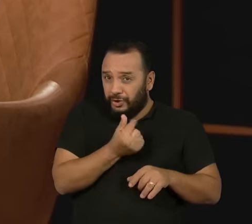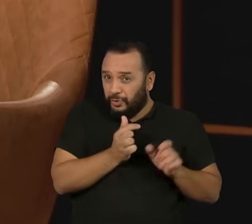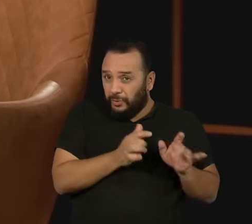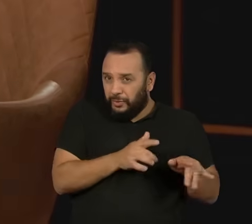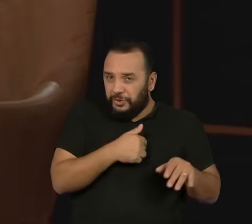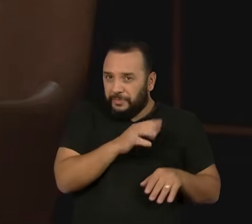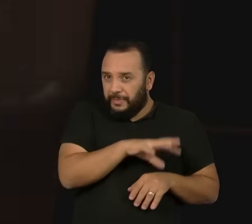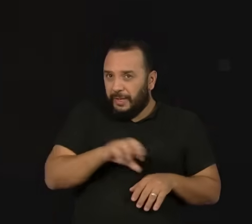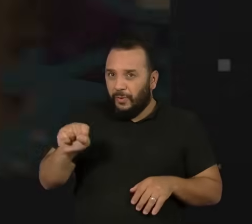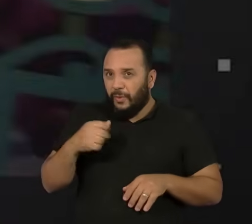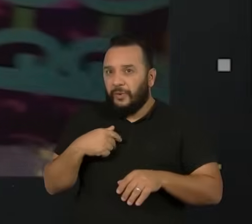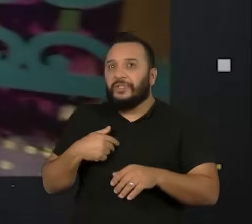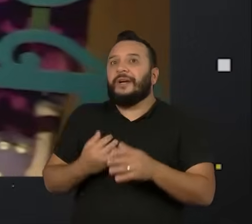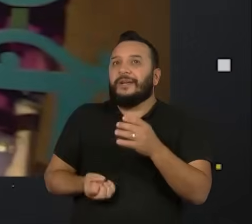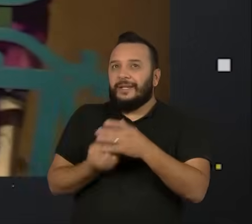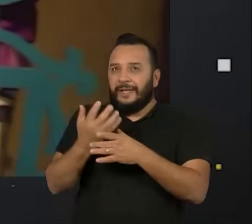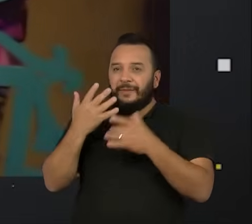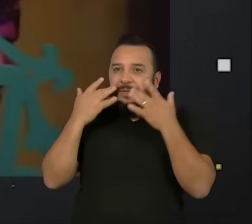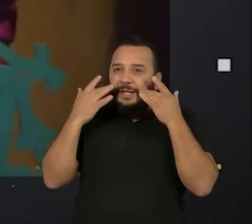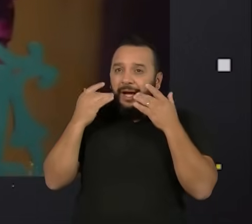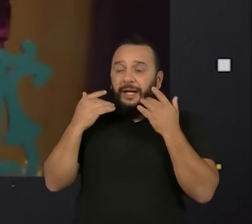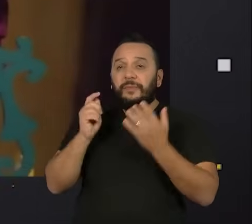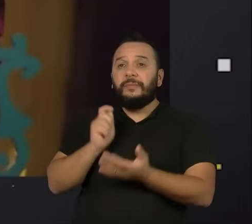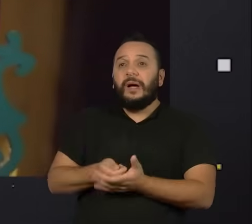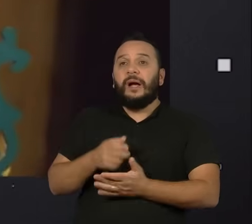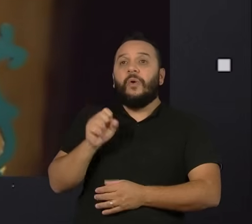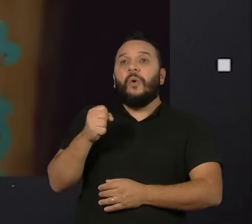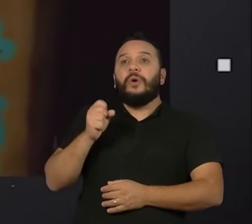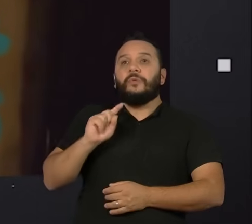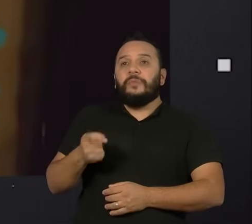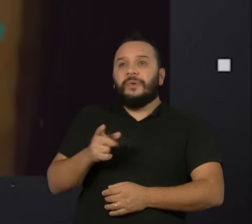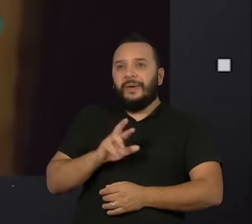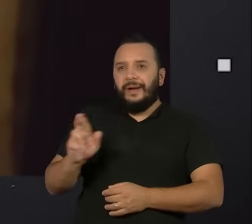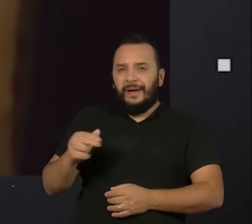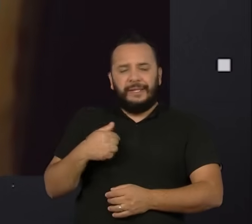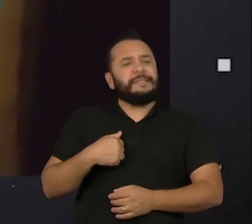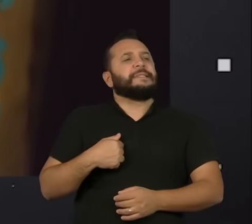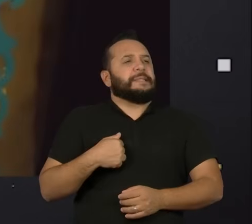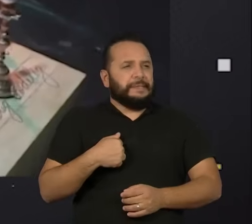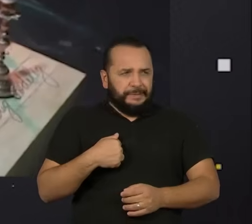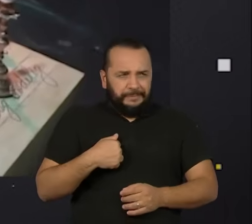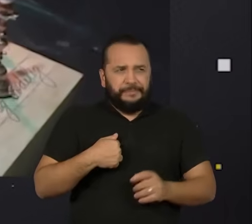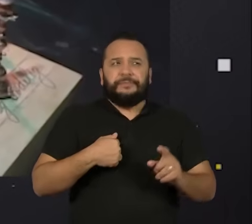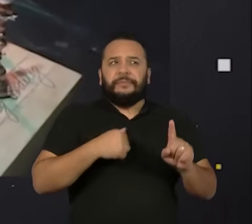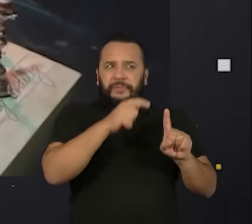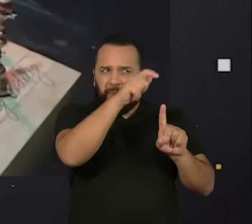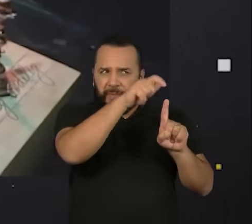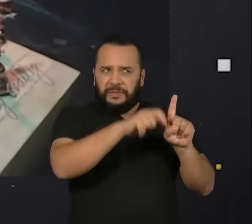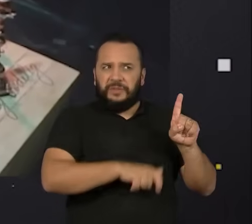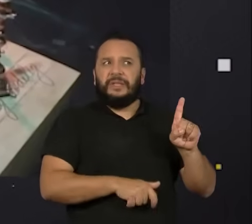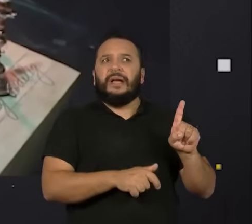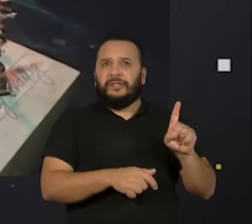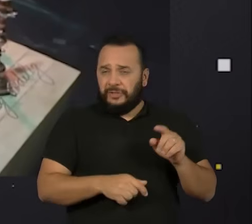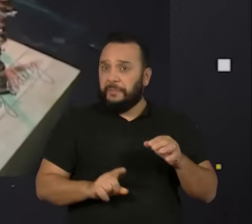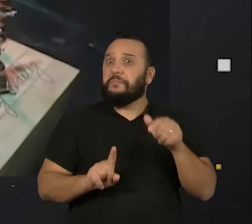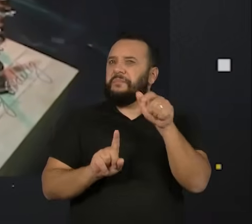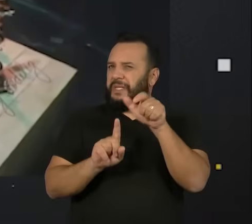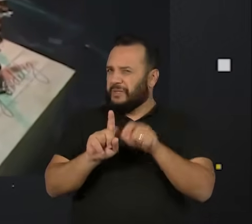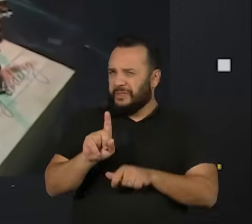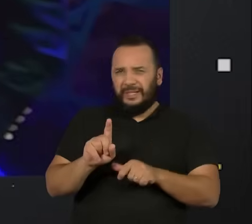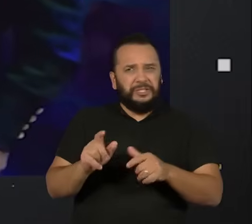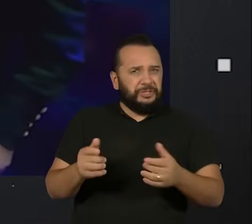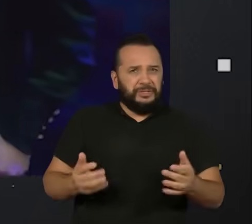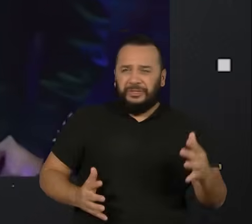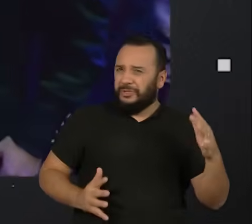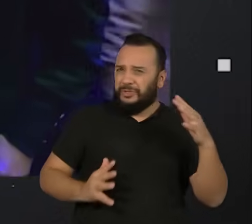com R$8.000. É e uma personagem feminina fantástica. Uma das melhores da dramaturgia mundial. Uma das